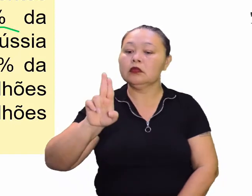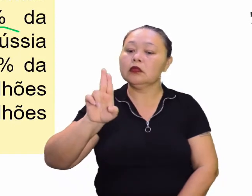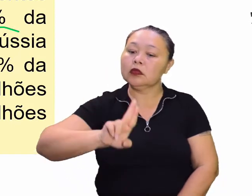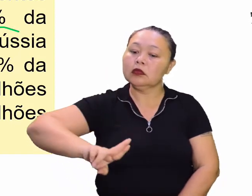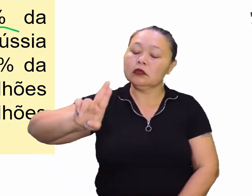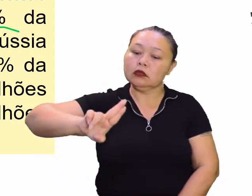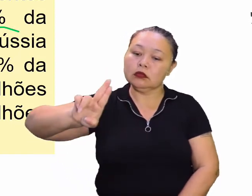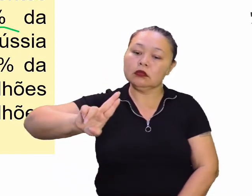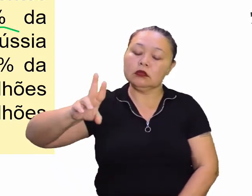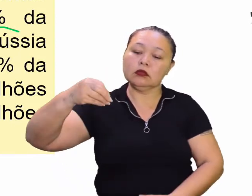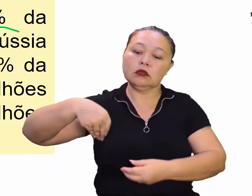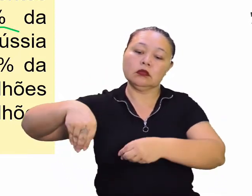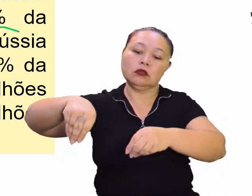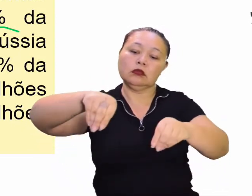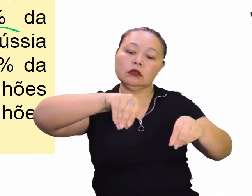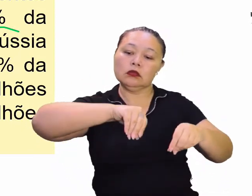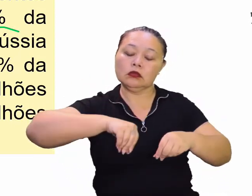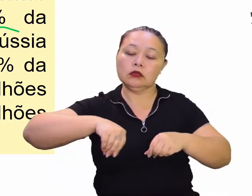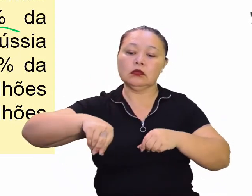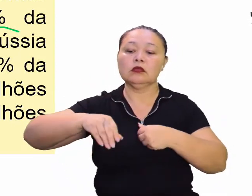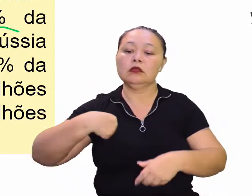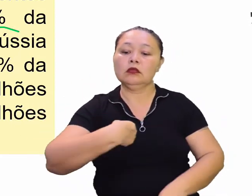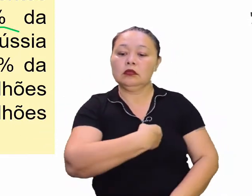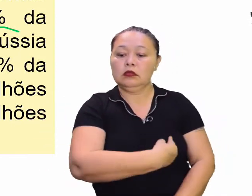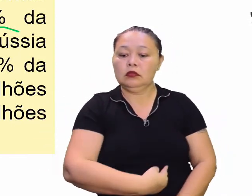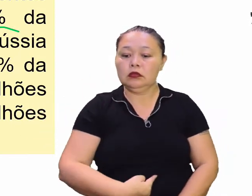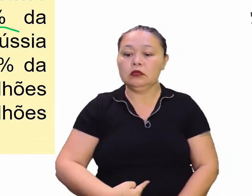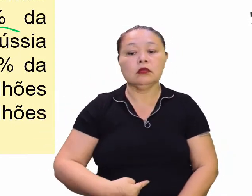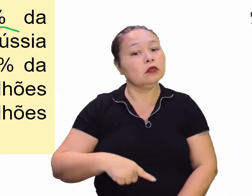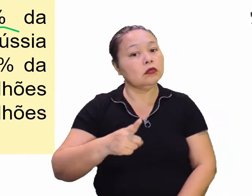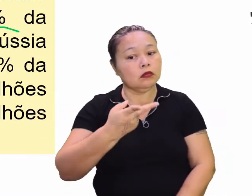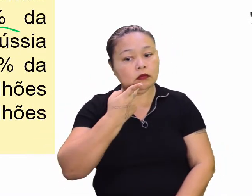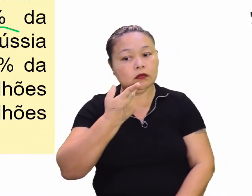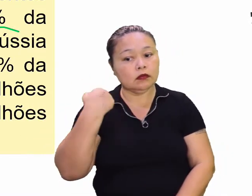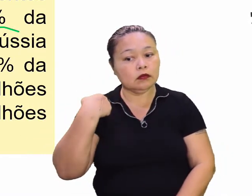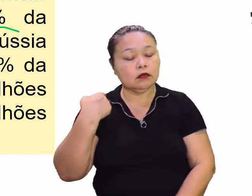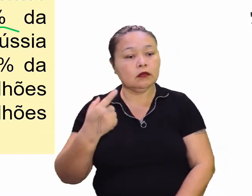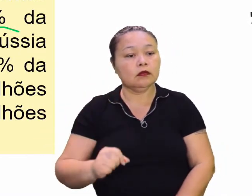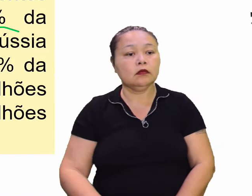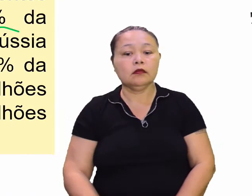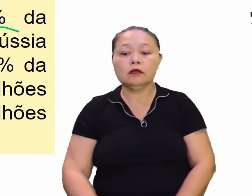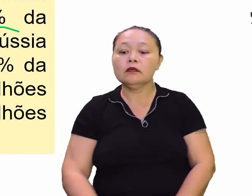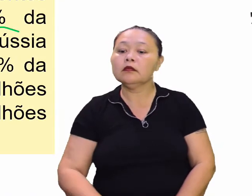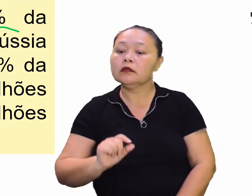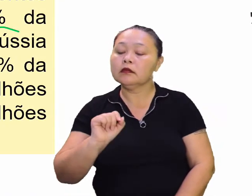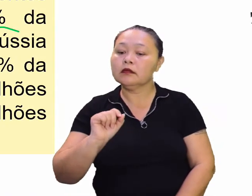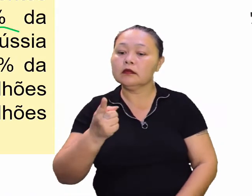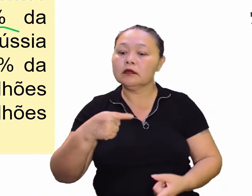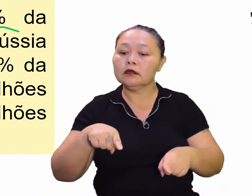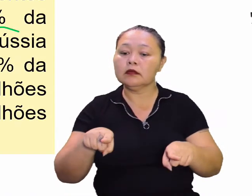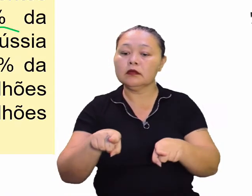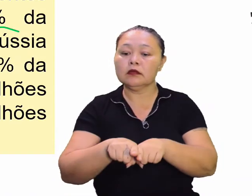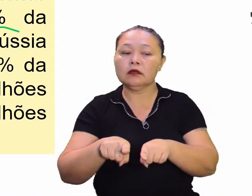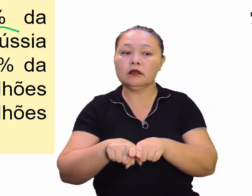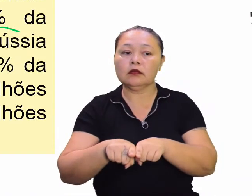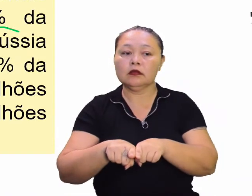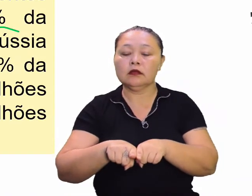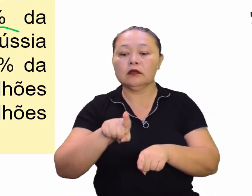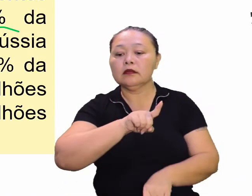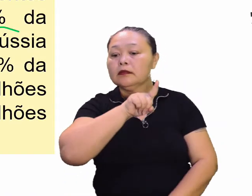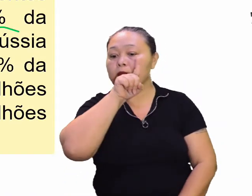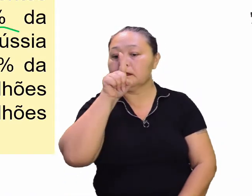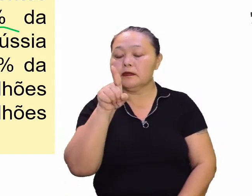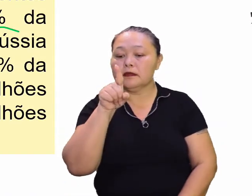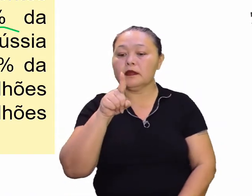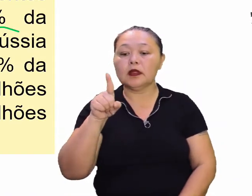consumida, utilizada dentro do território chinês. Exatamente. Por isso que nós falamos anteriormente, Rogério, que inclusive lá é